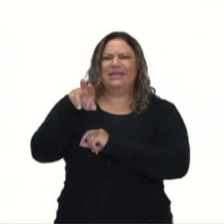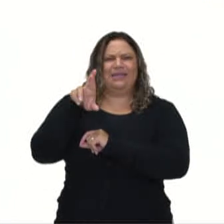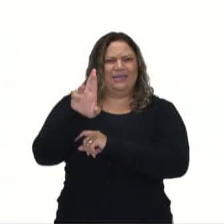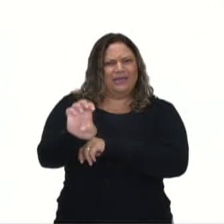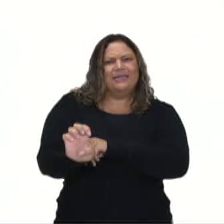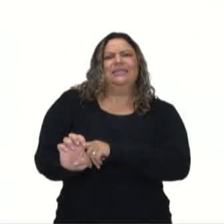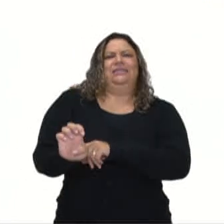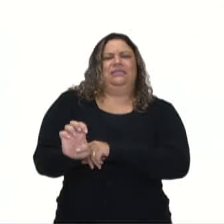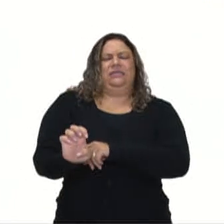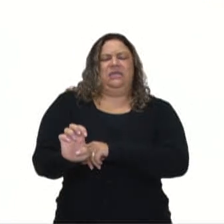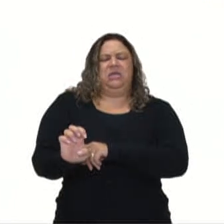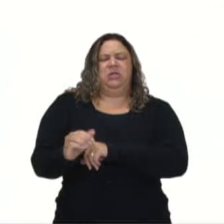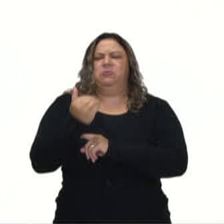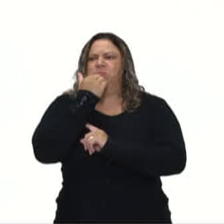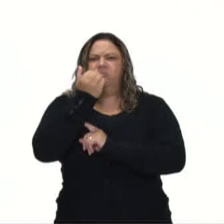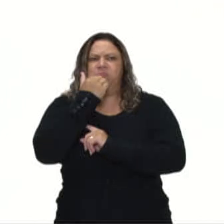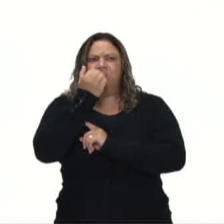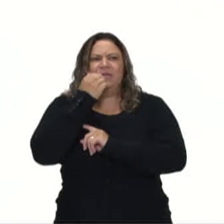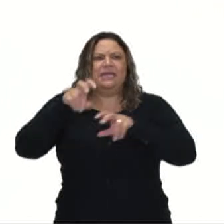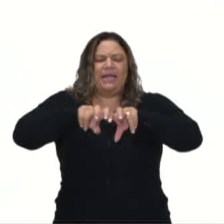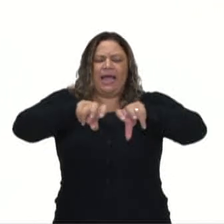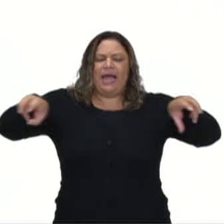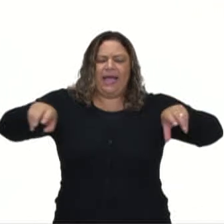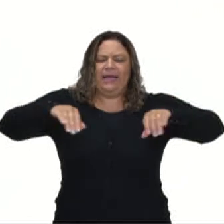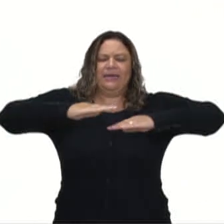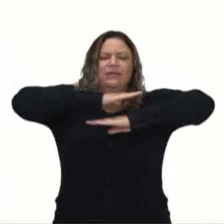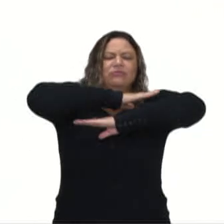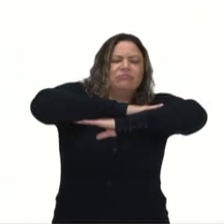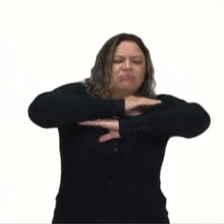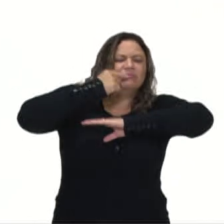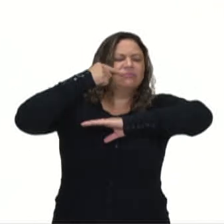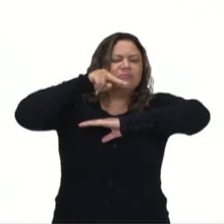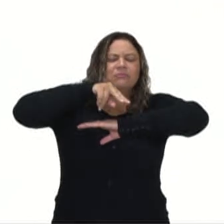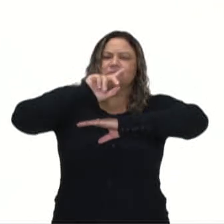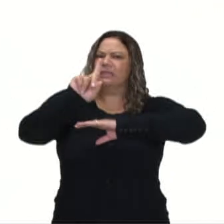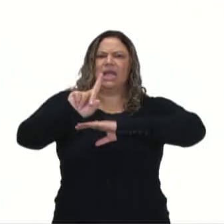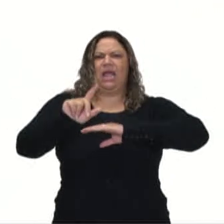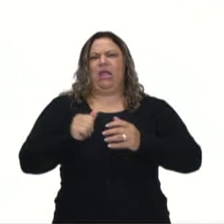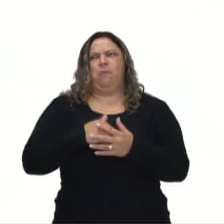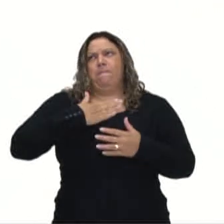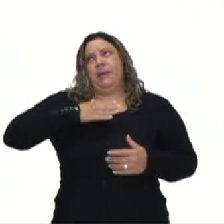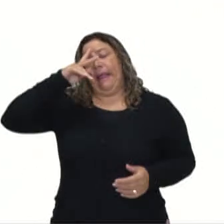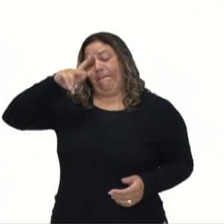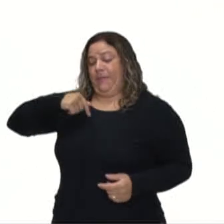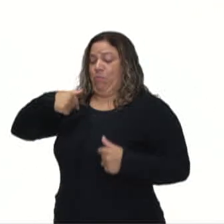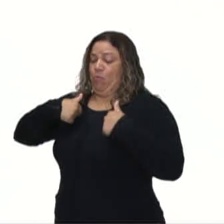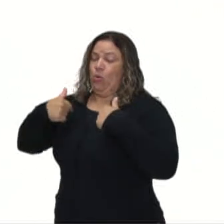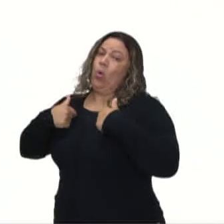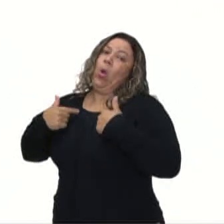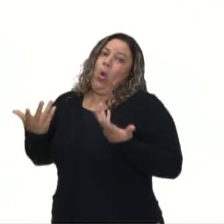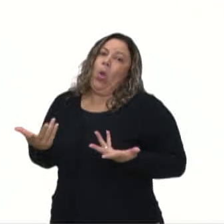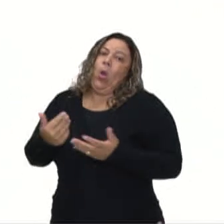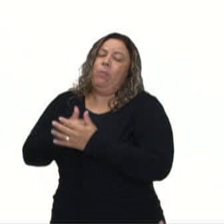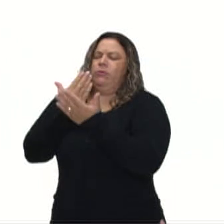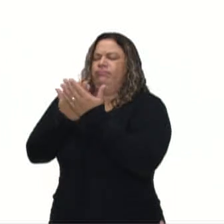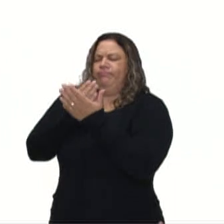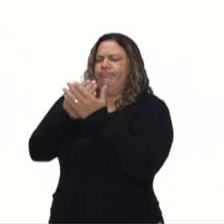coisa nova, um aprendiz naquilo. Não liga não, que ele ainda é um completamente alpendre no